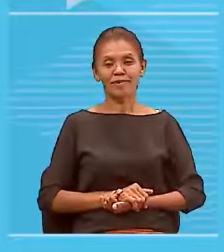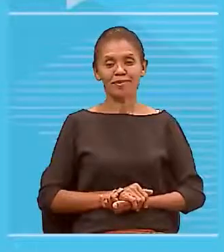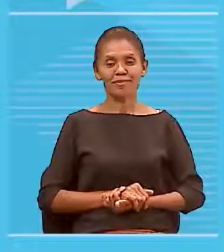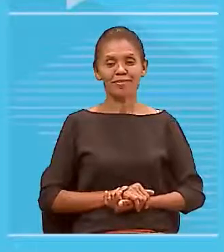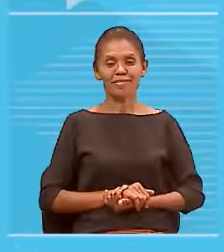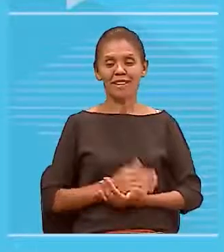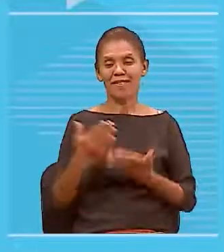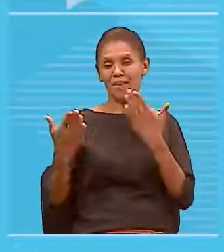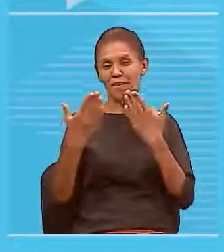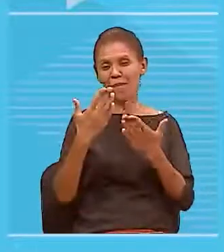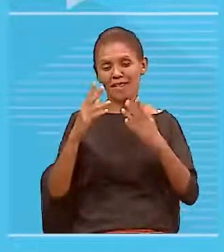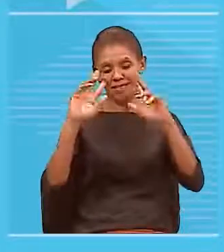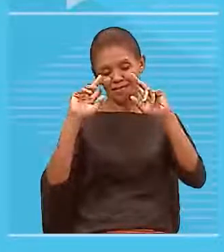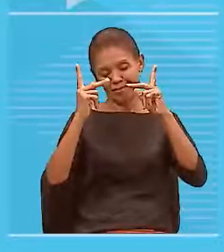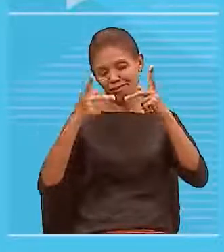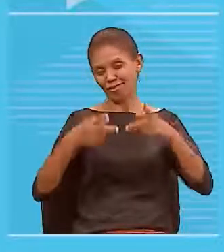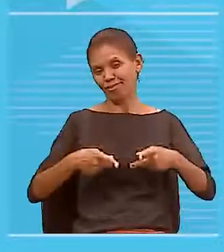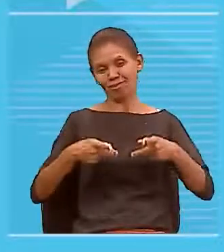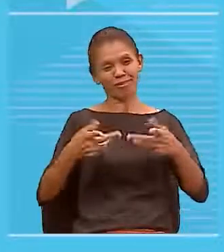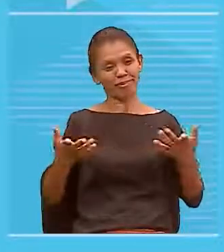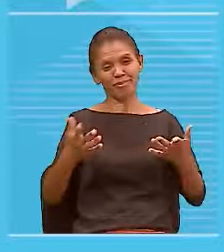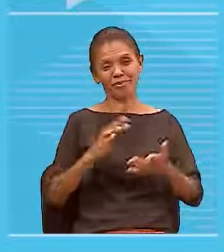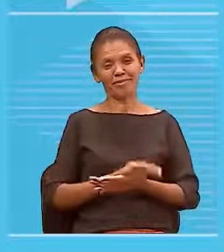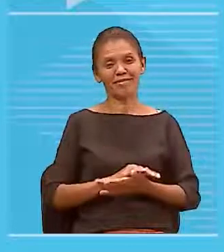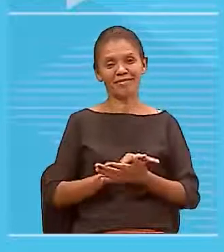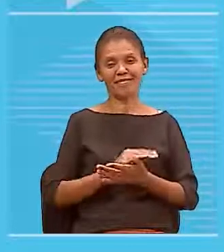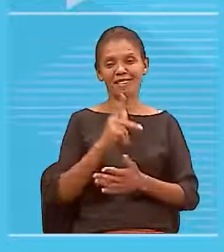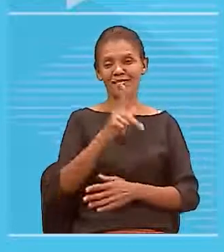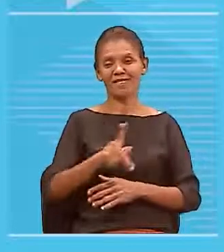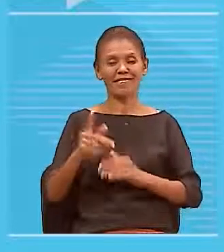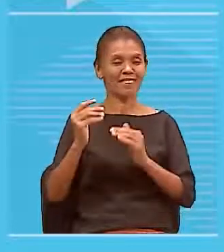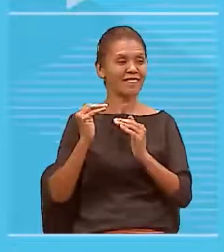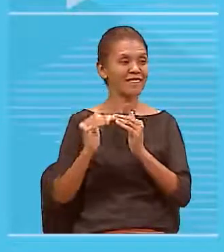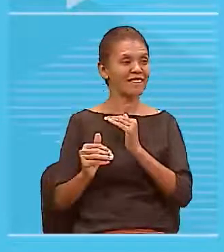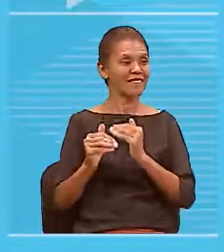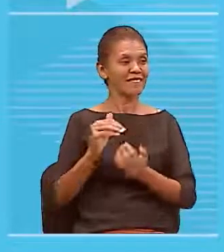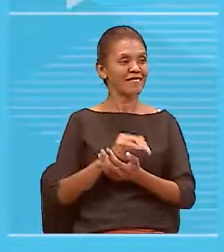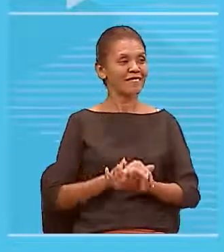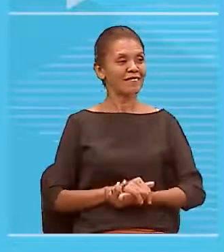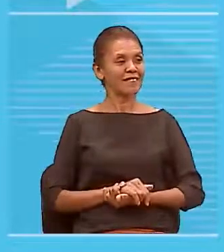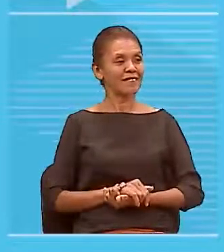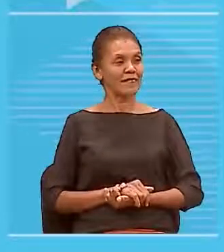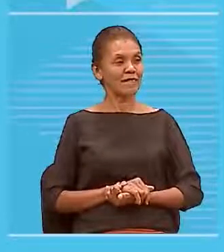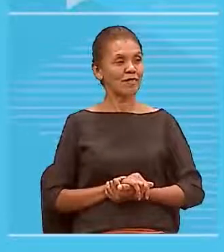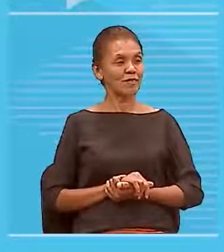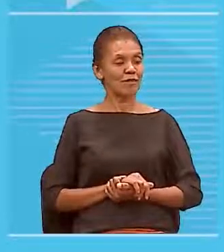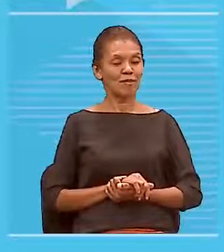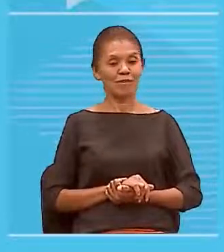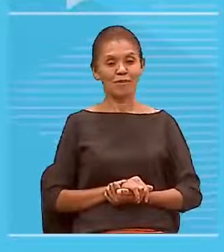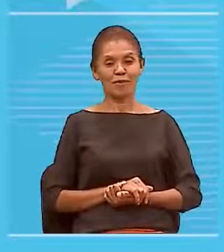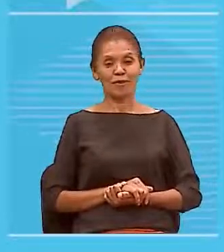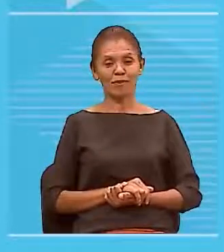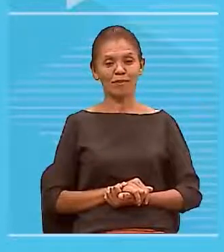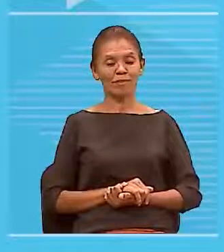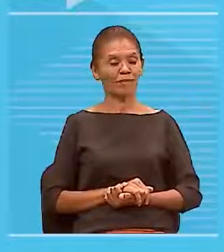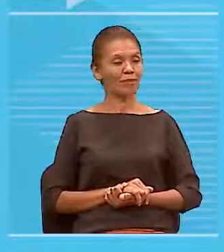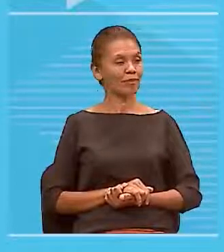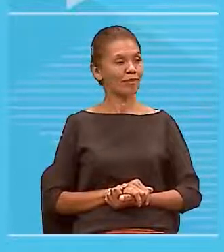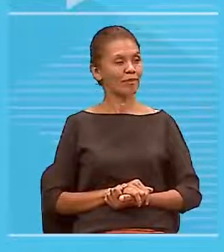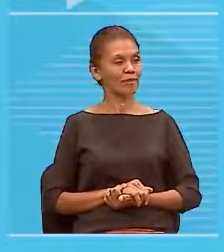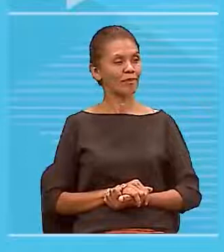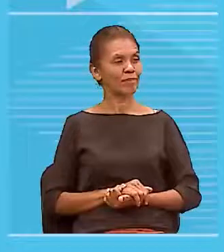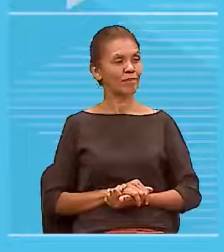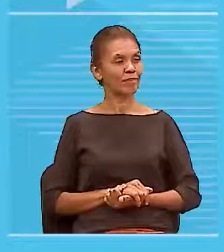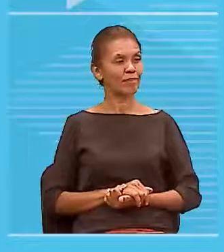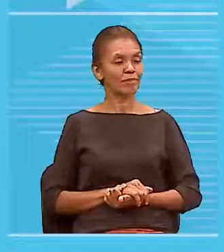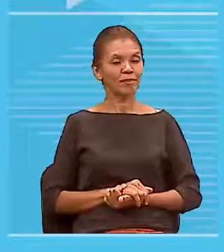Tá certo? E aí a gente já lembra do conceito de população, que é o conjunto de indivíduos da mesma espécie